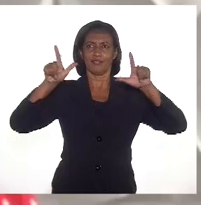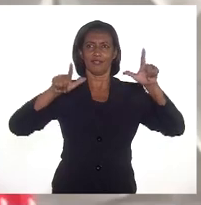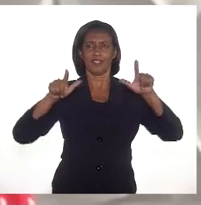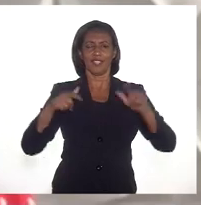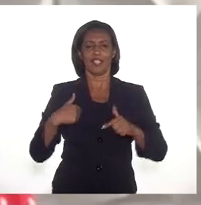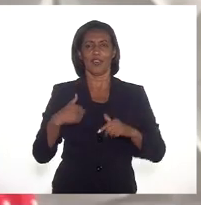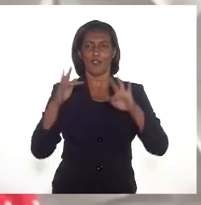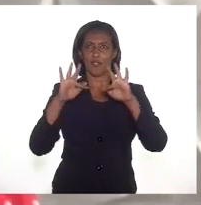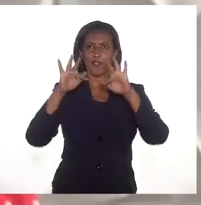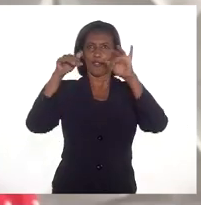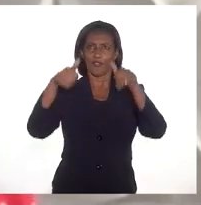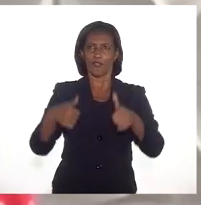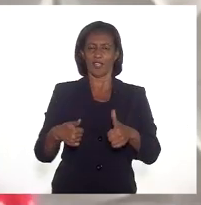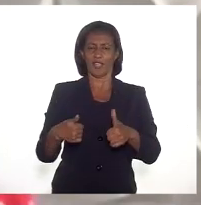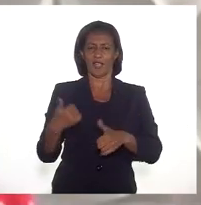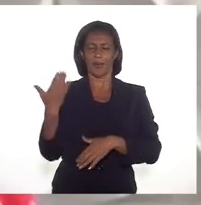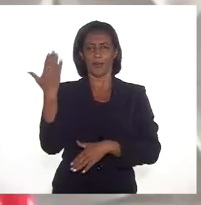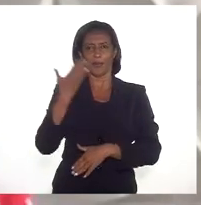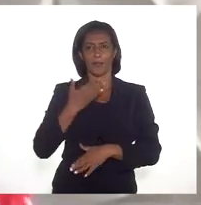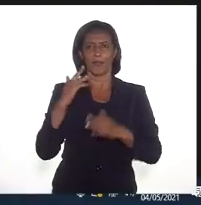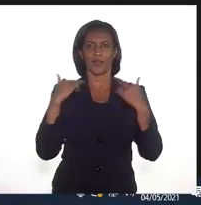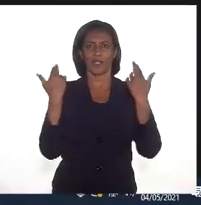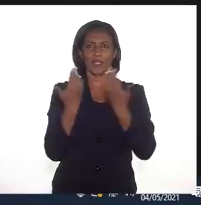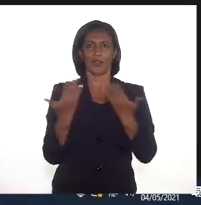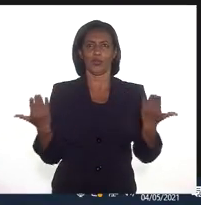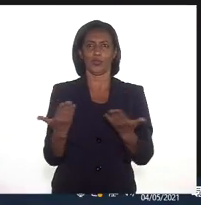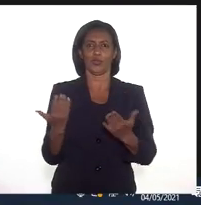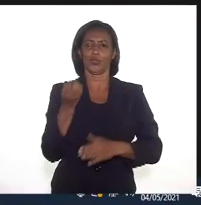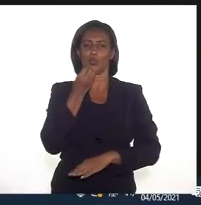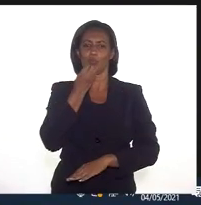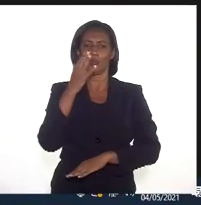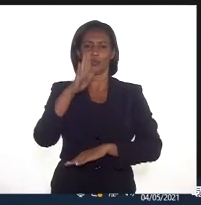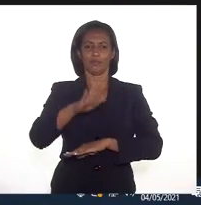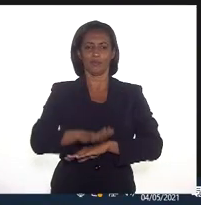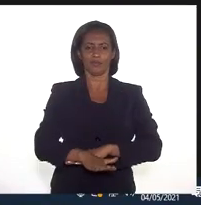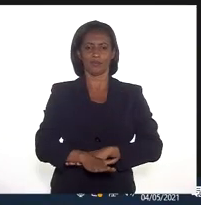declaro encerrado o presente expediente final. Boa tarde. Boa tarde.